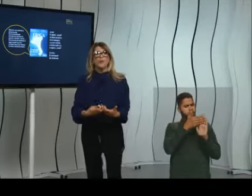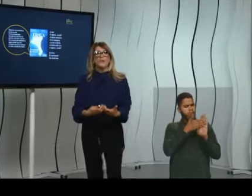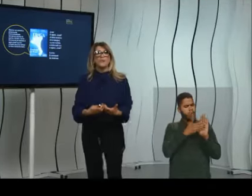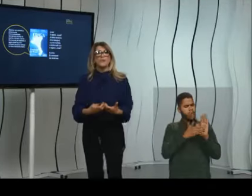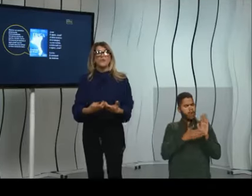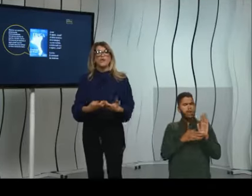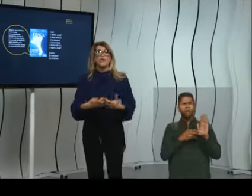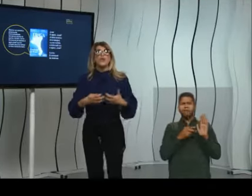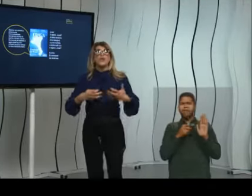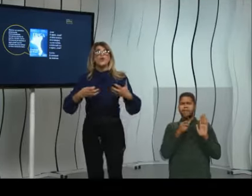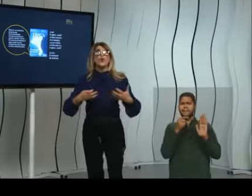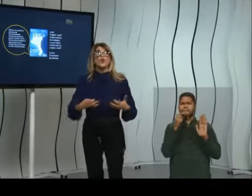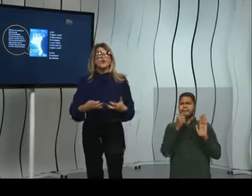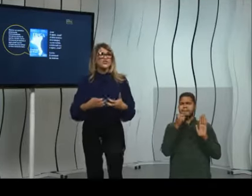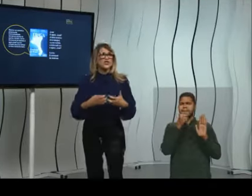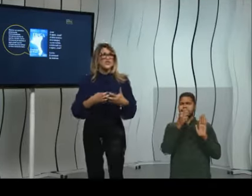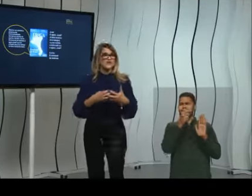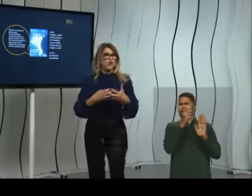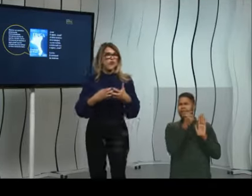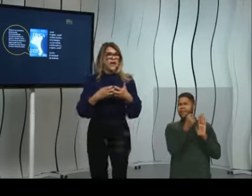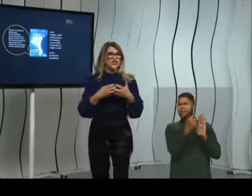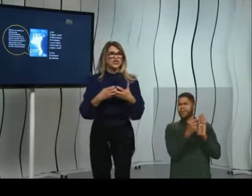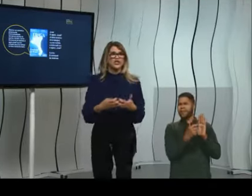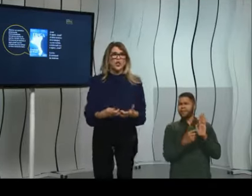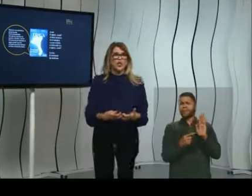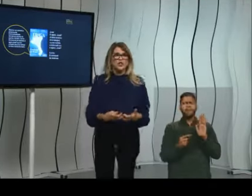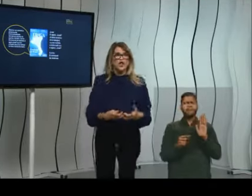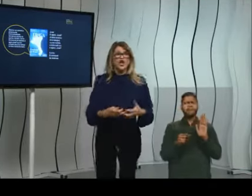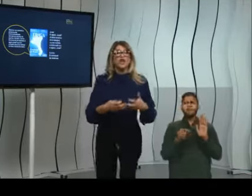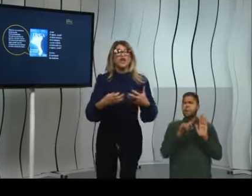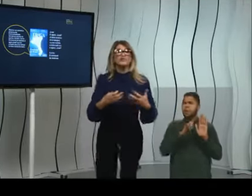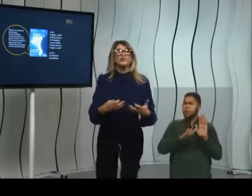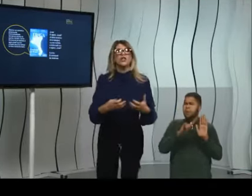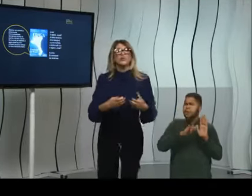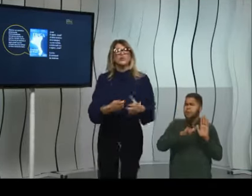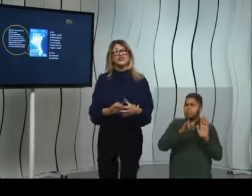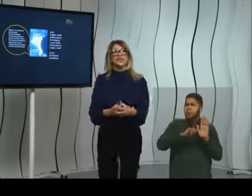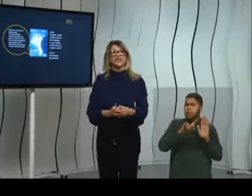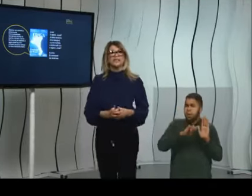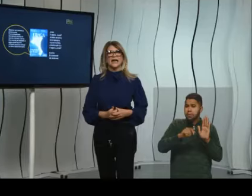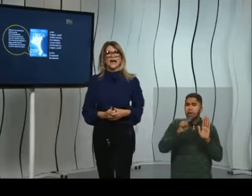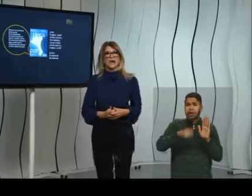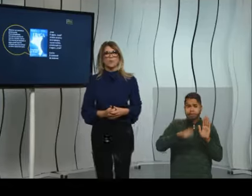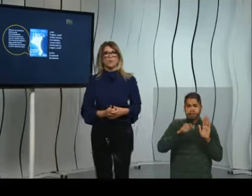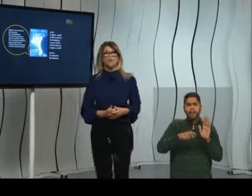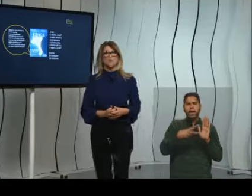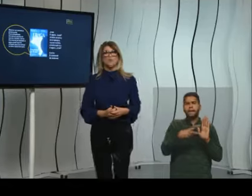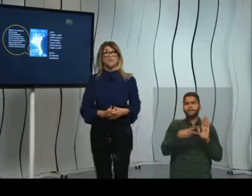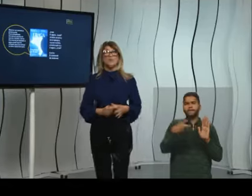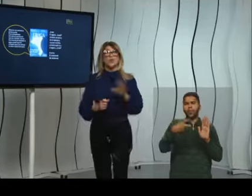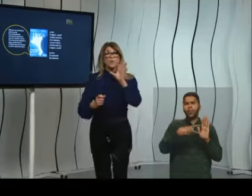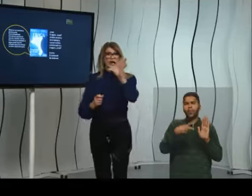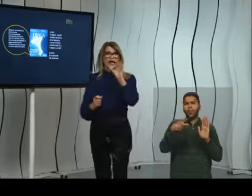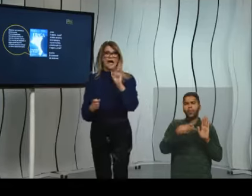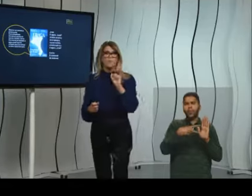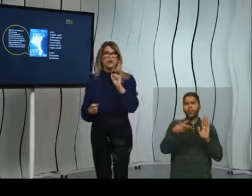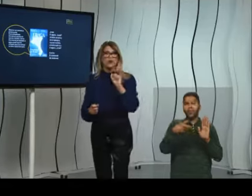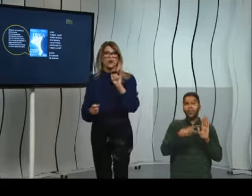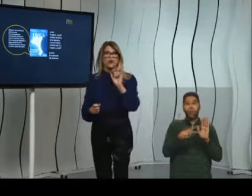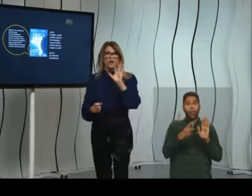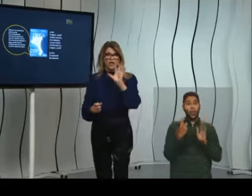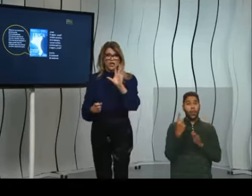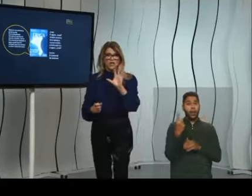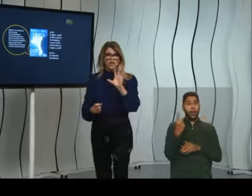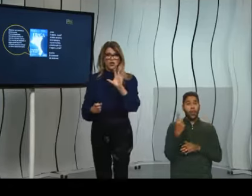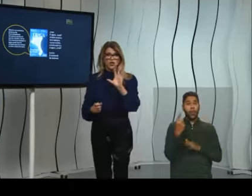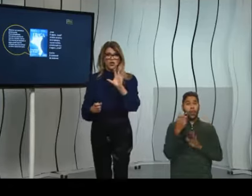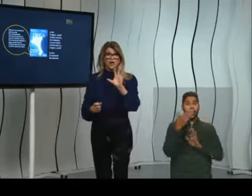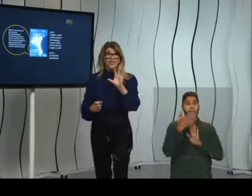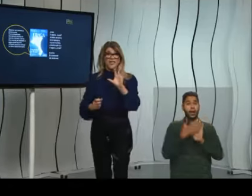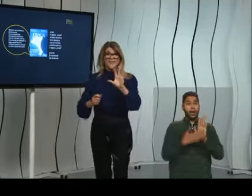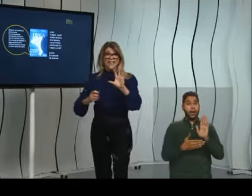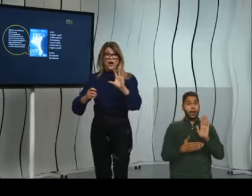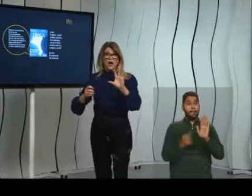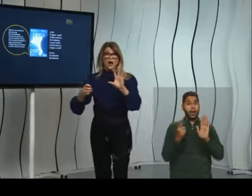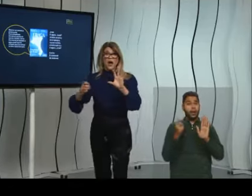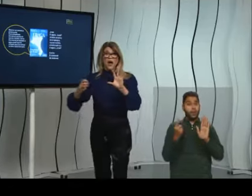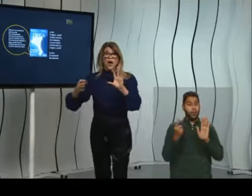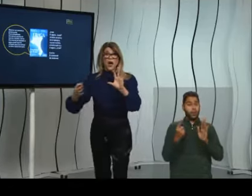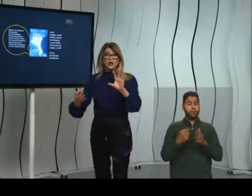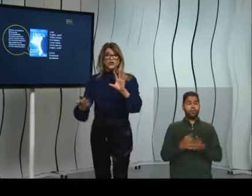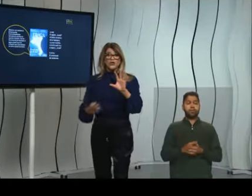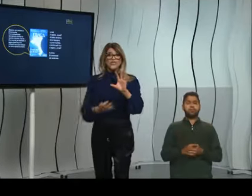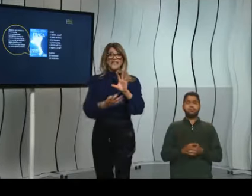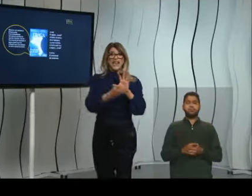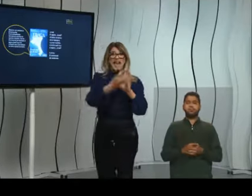inúmeras coisas, inúmeras informações nós podemos tirar dessa capa. Numa capa, olha só.